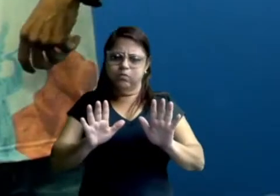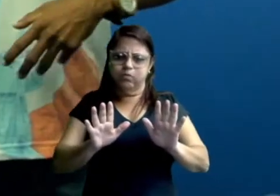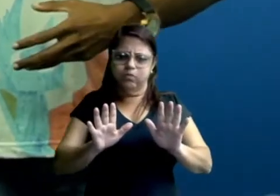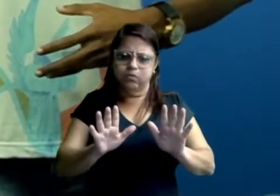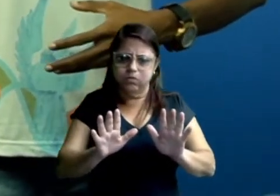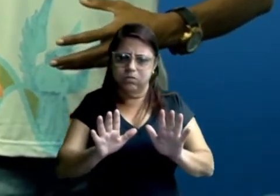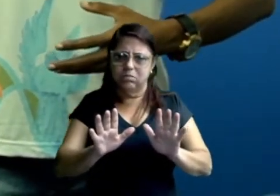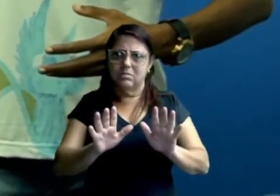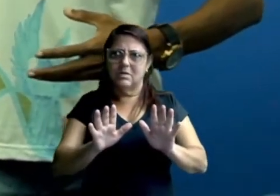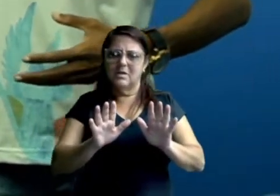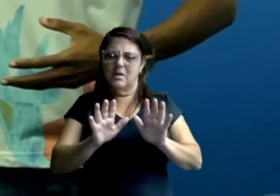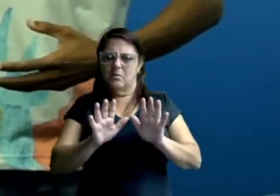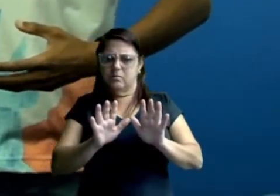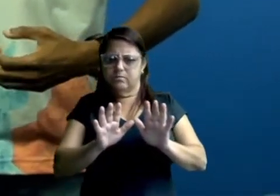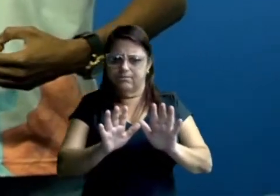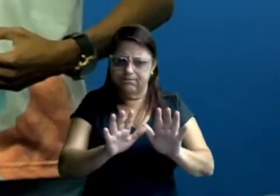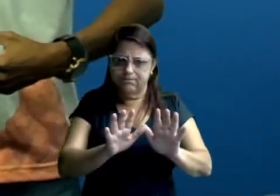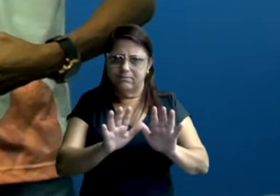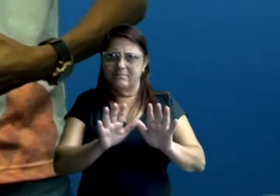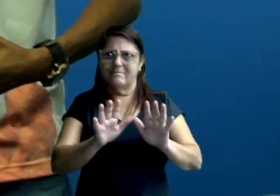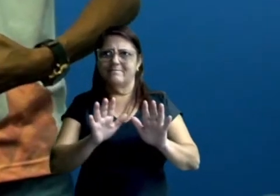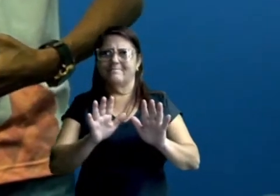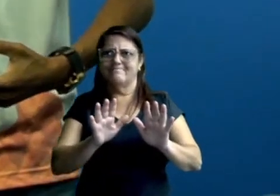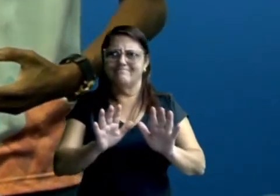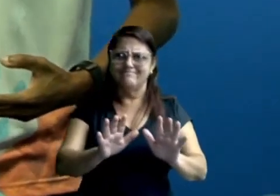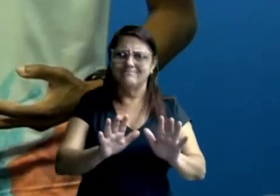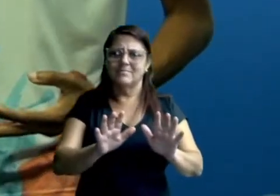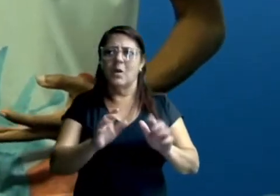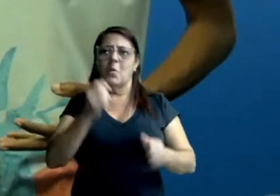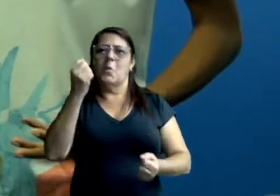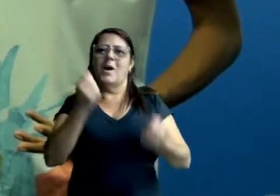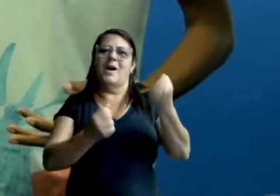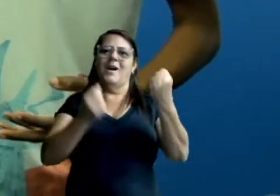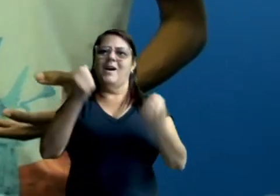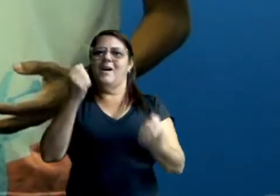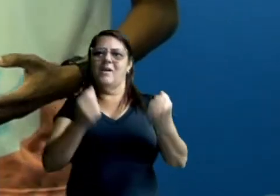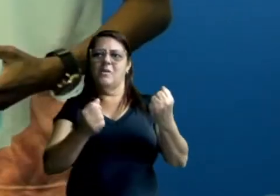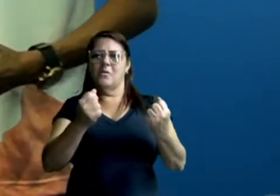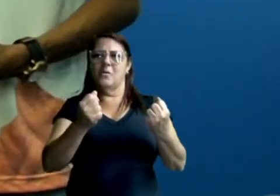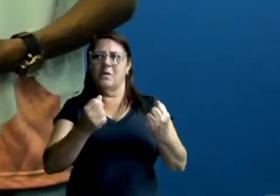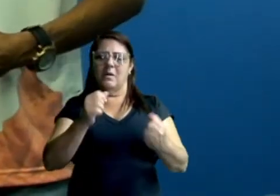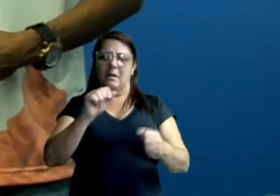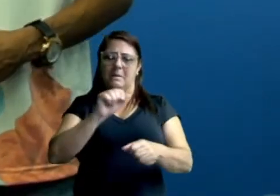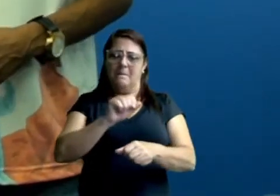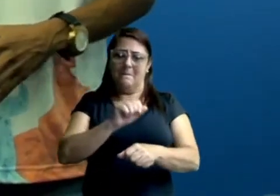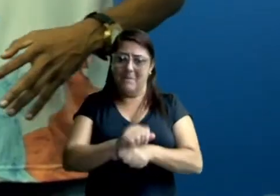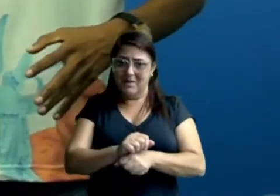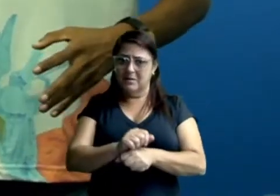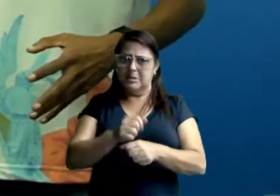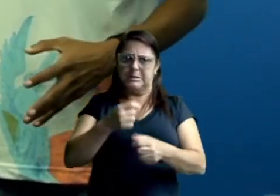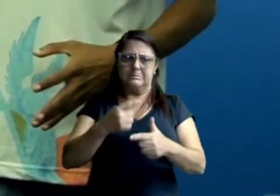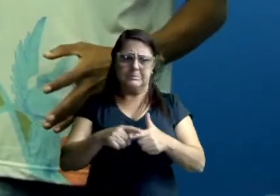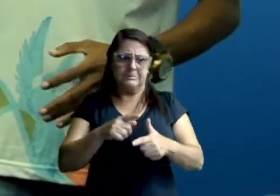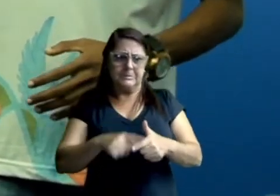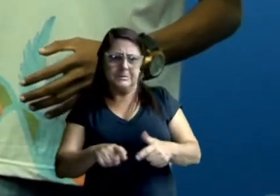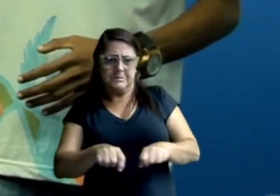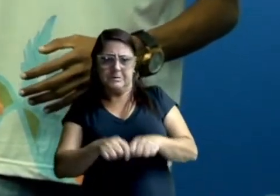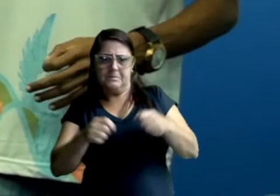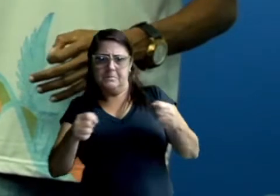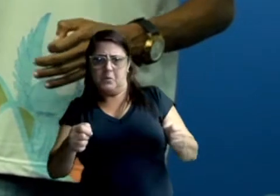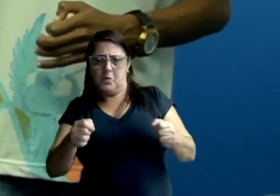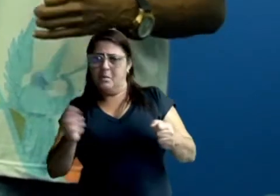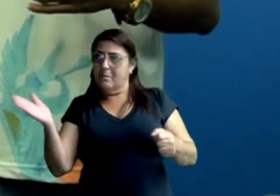mim. Vocês, né, eu acho que a maioria de vocês já ajudou uma pessoa quando o carro está enguiçado. Vamos empurrar aqui comigo, me ajuda